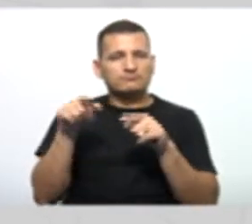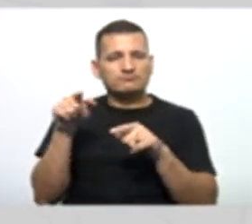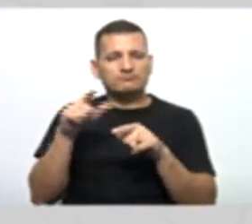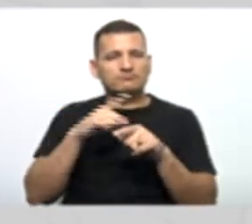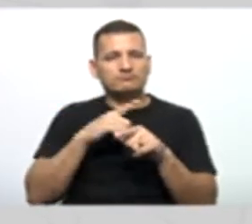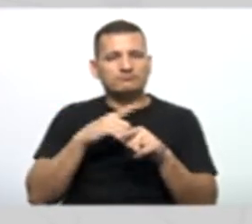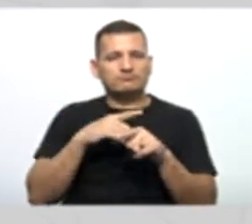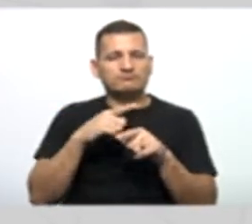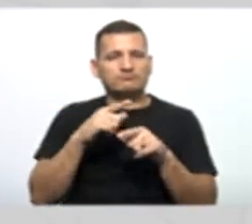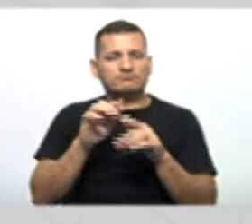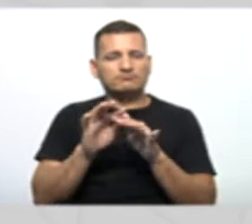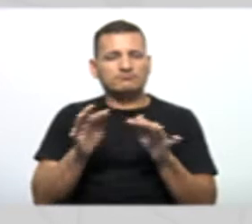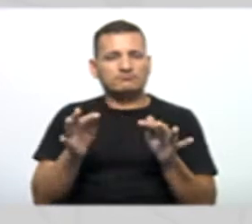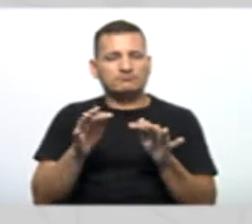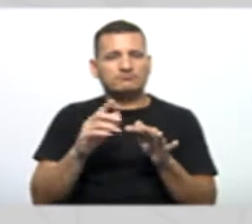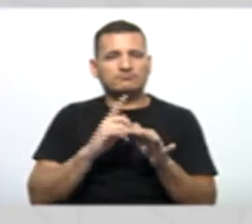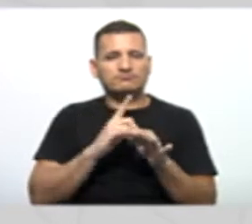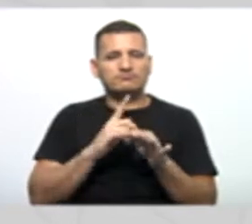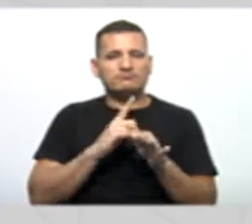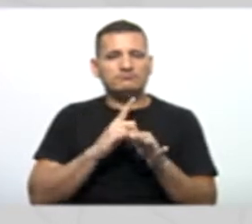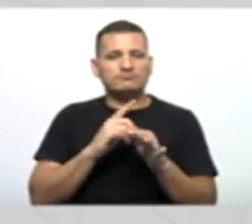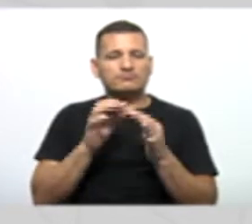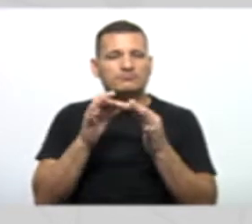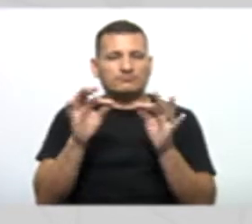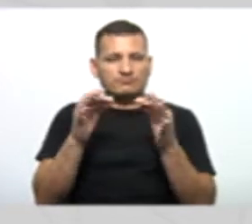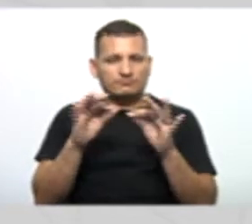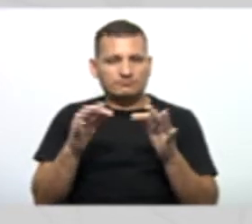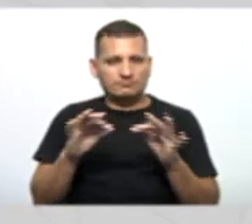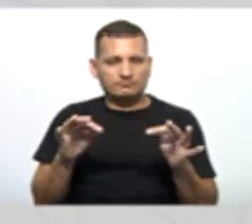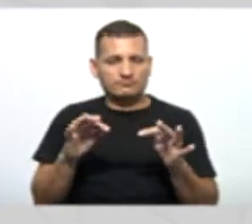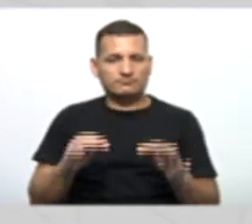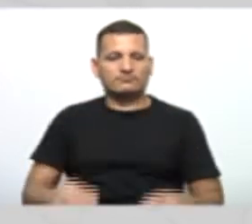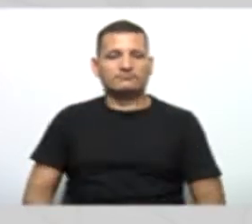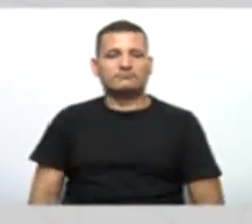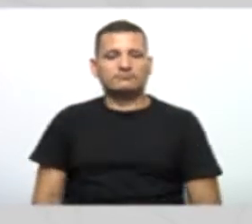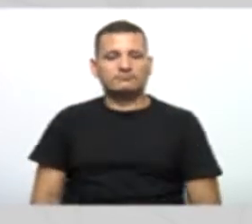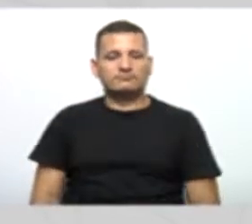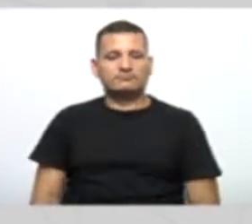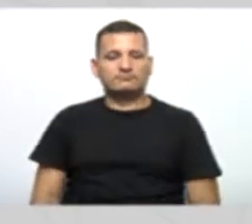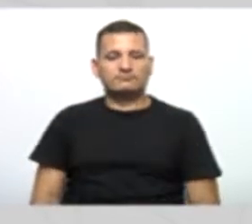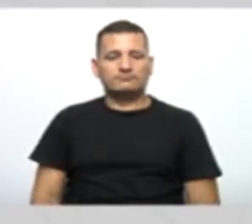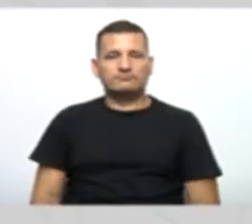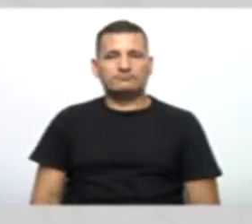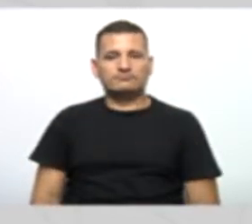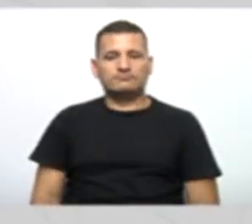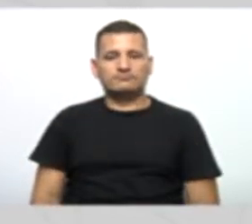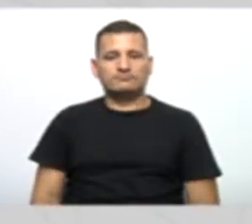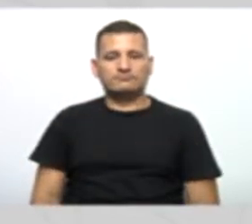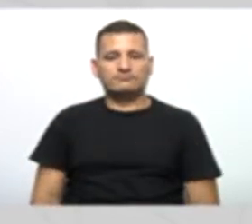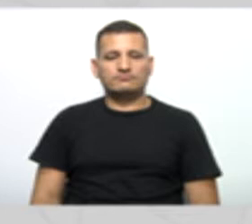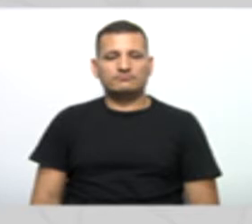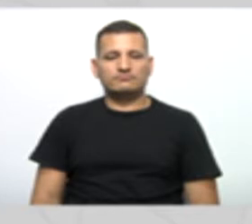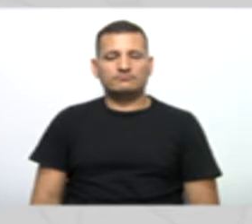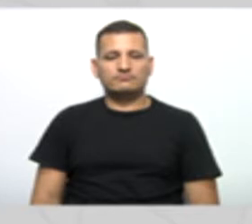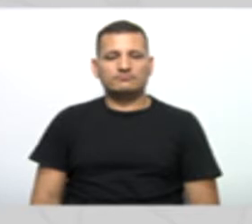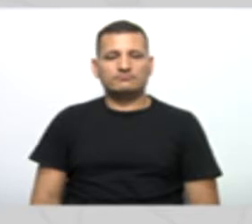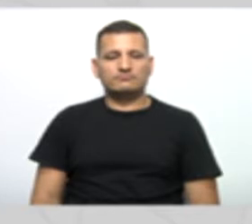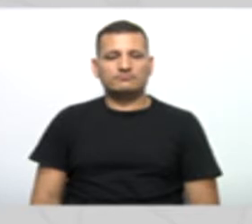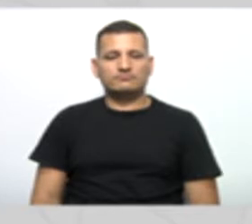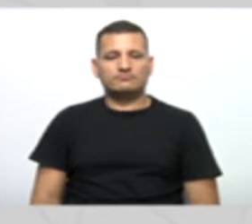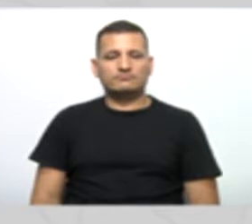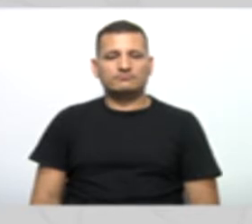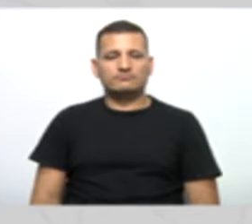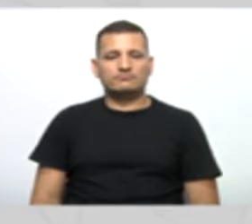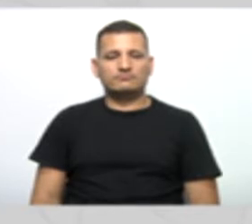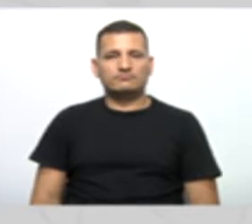para outro, uma coisinha ou outra da sintaxe. Professor Ricardo? Não, só para complementar a